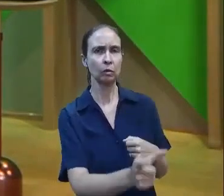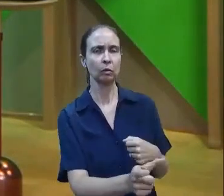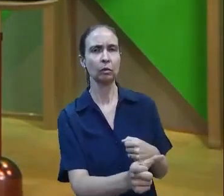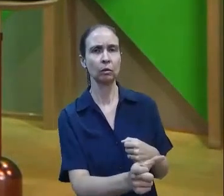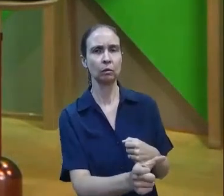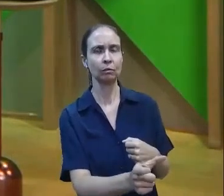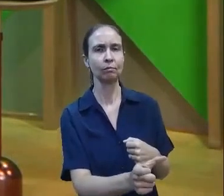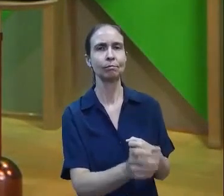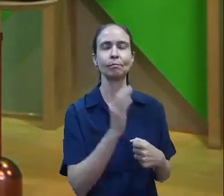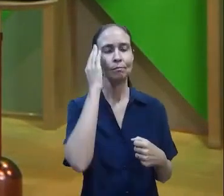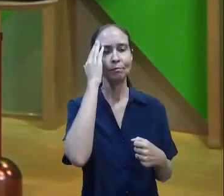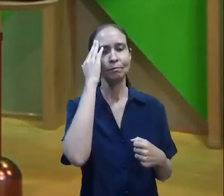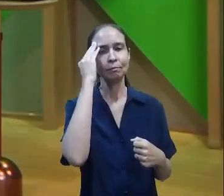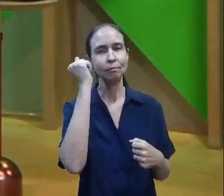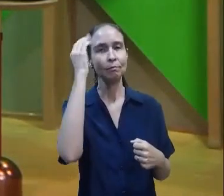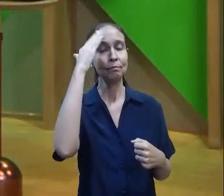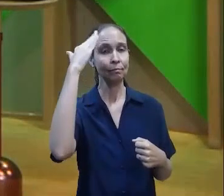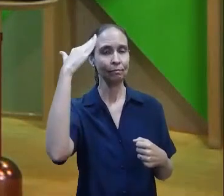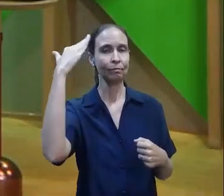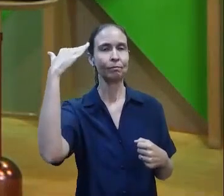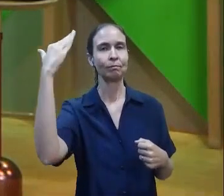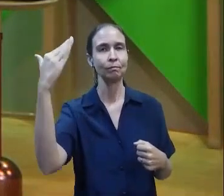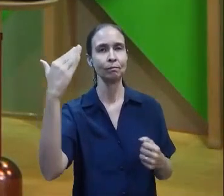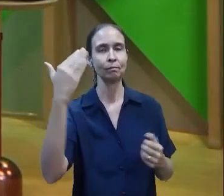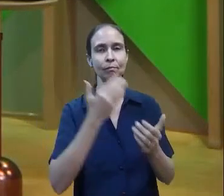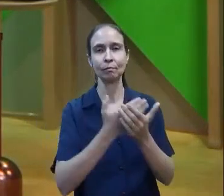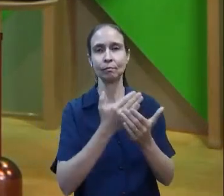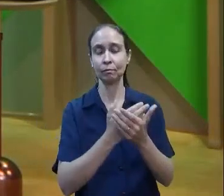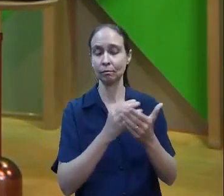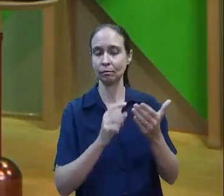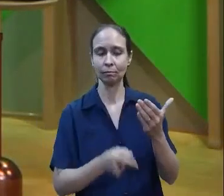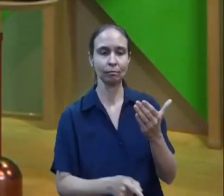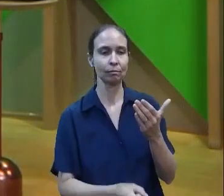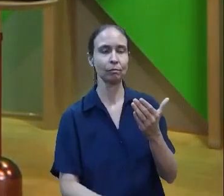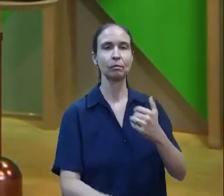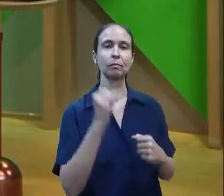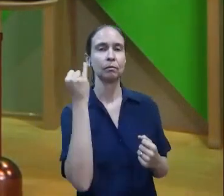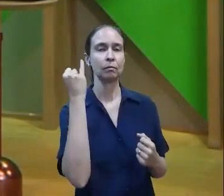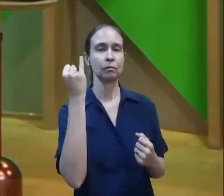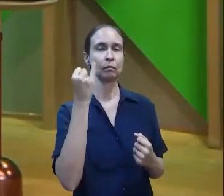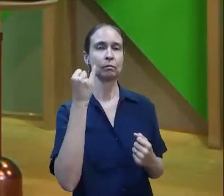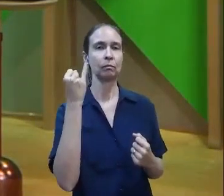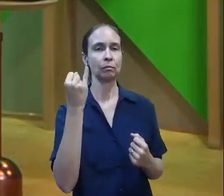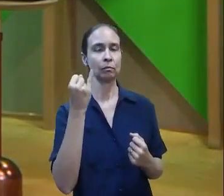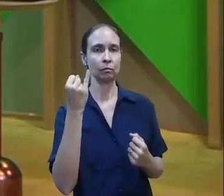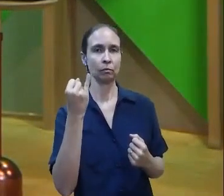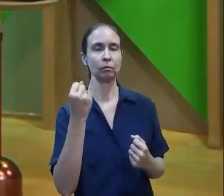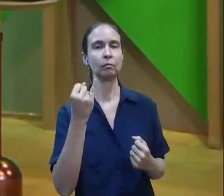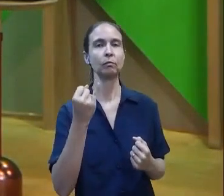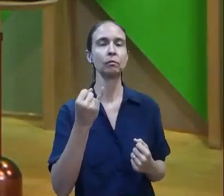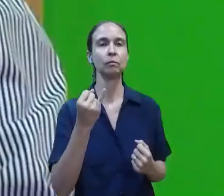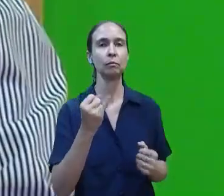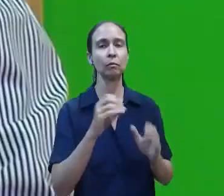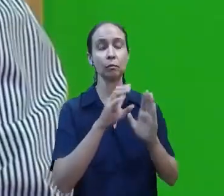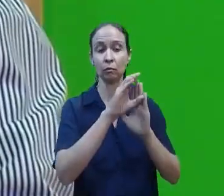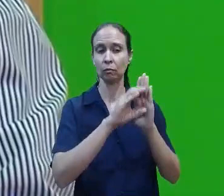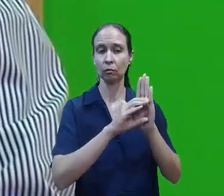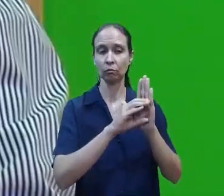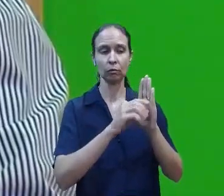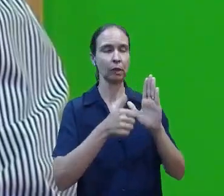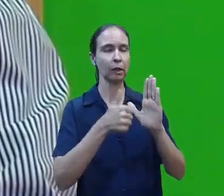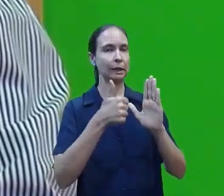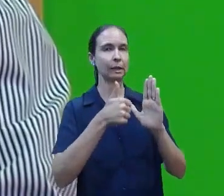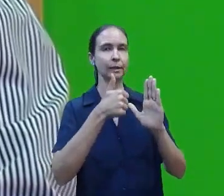reconhecida mundialmente, eu não poderia deixar de falar isso. E não posso mencionar todo o seu currículo aqui, senão o tempo